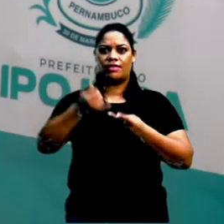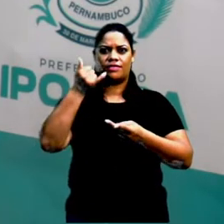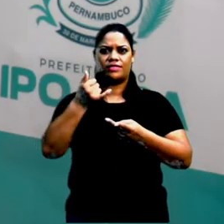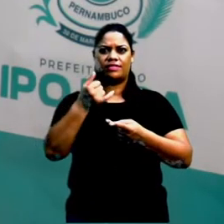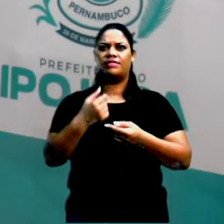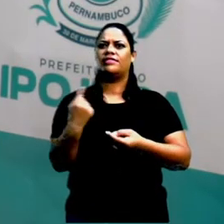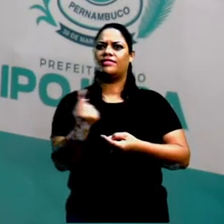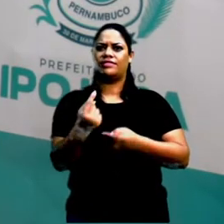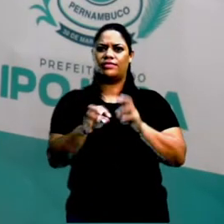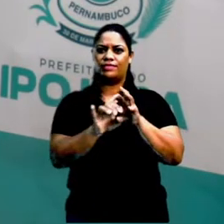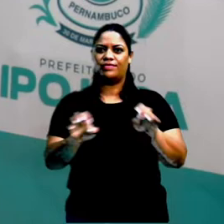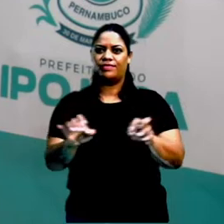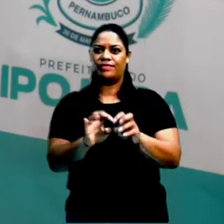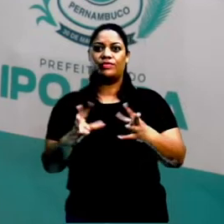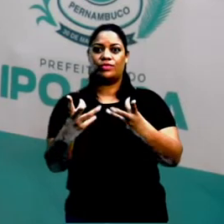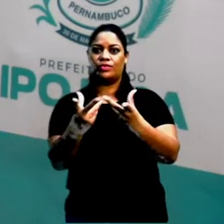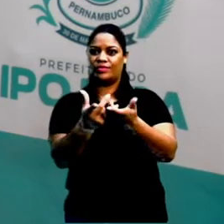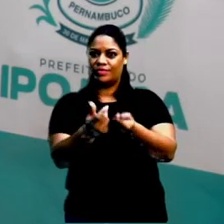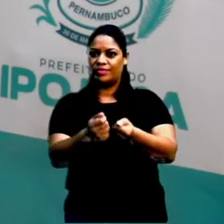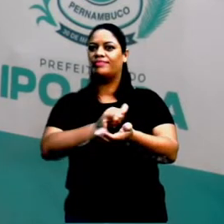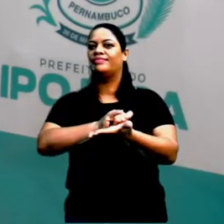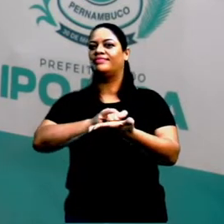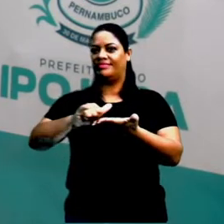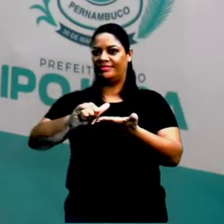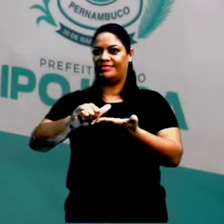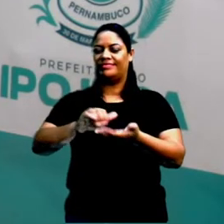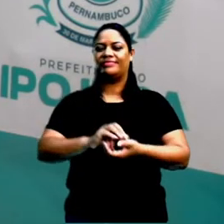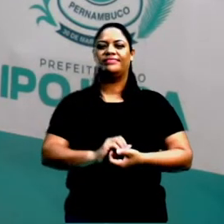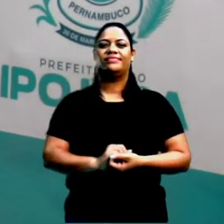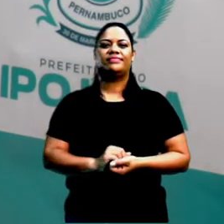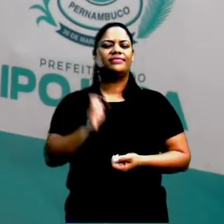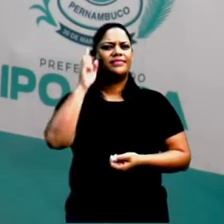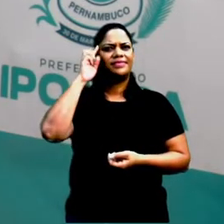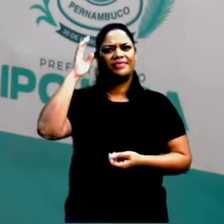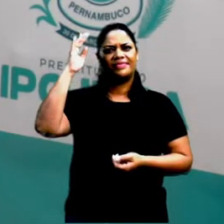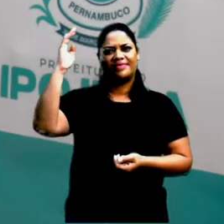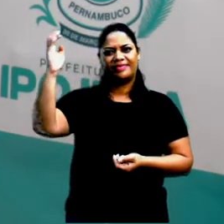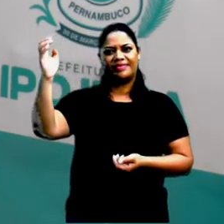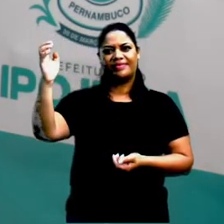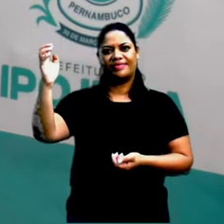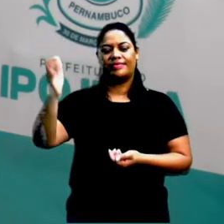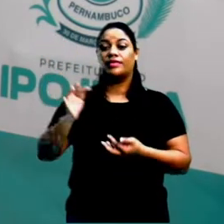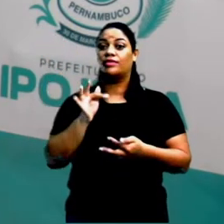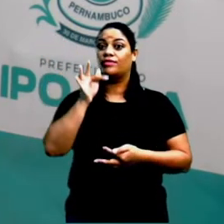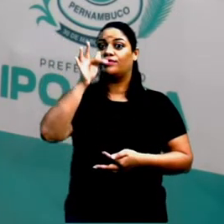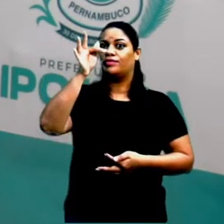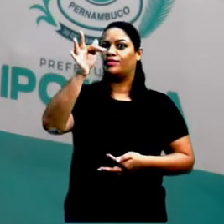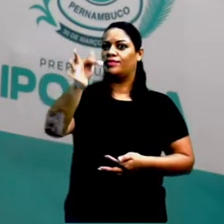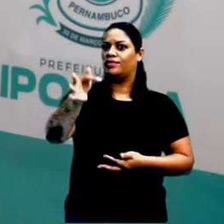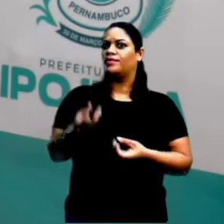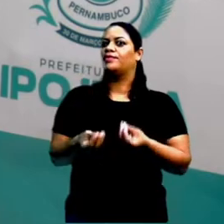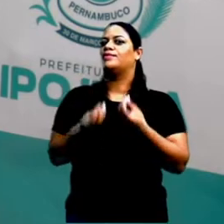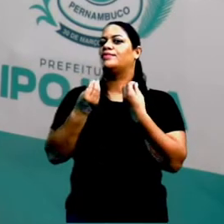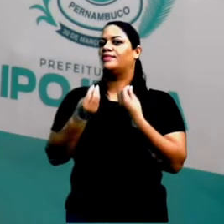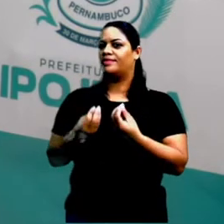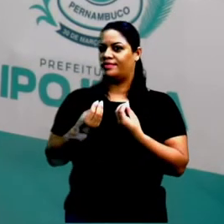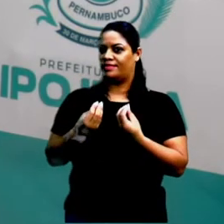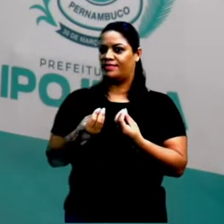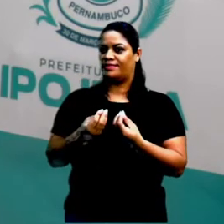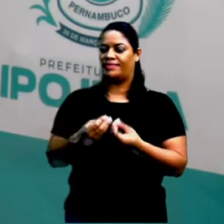buscar. Uma pesquisa também, então os avanços. Imagine, né, futuramente como vai